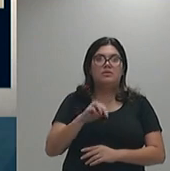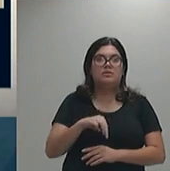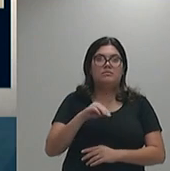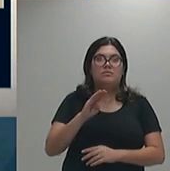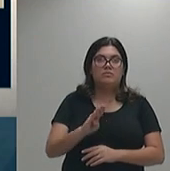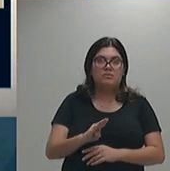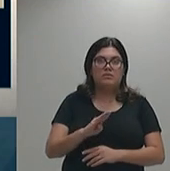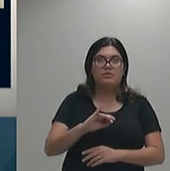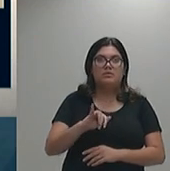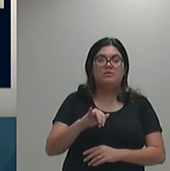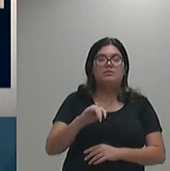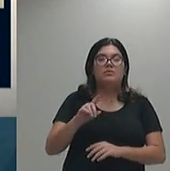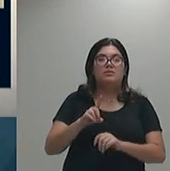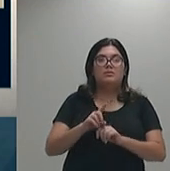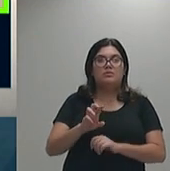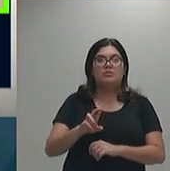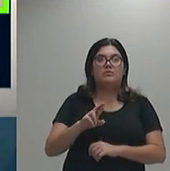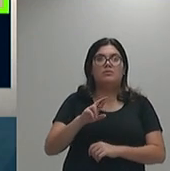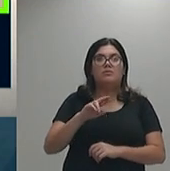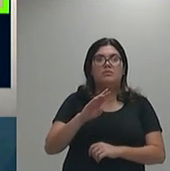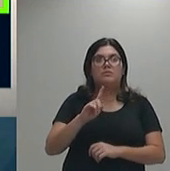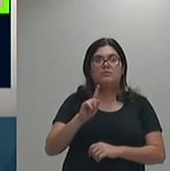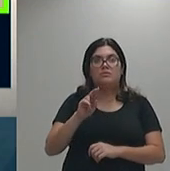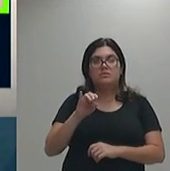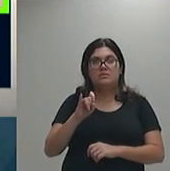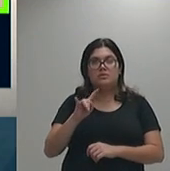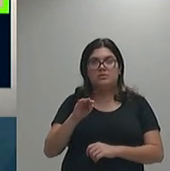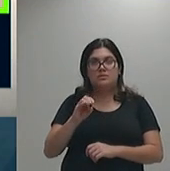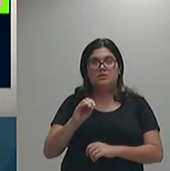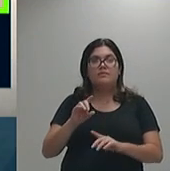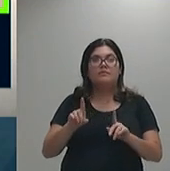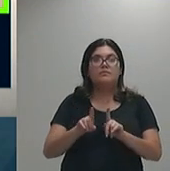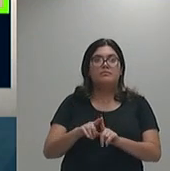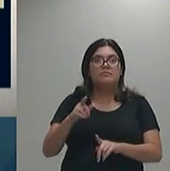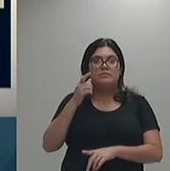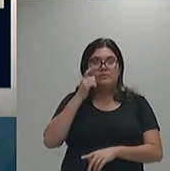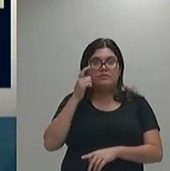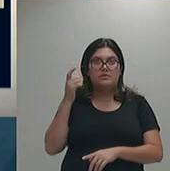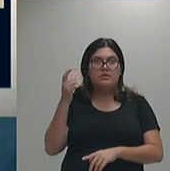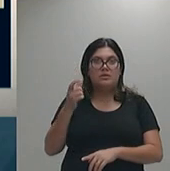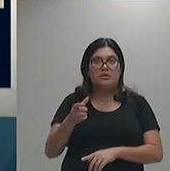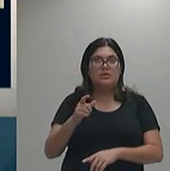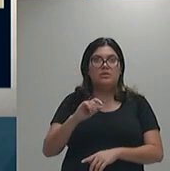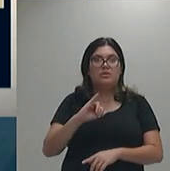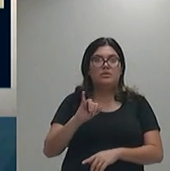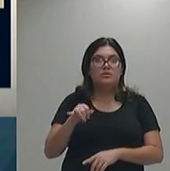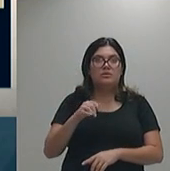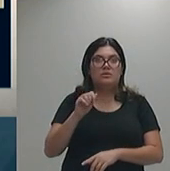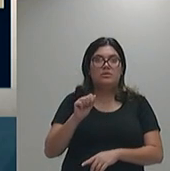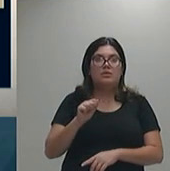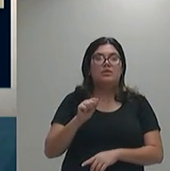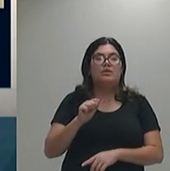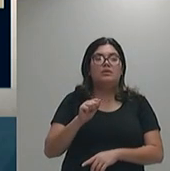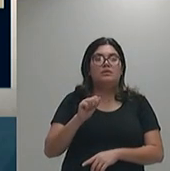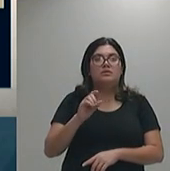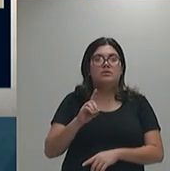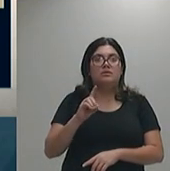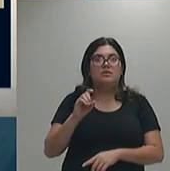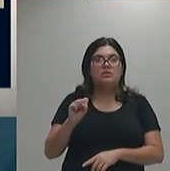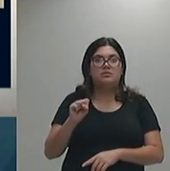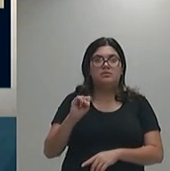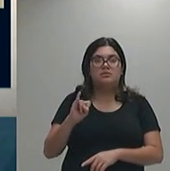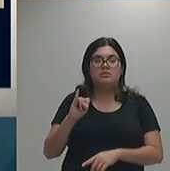Mendes te pedindo pelos interessados e JG de s j e s